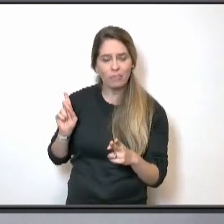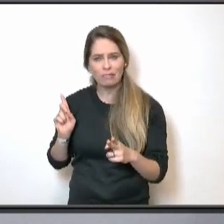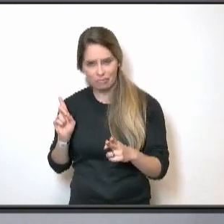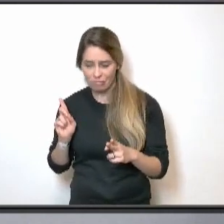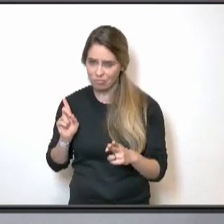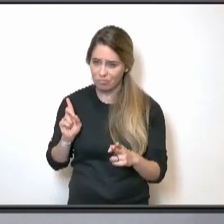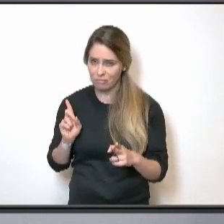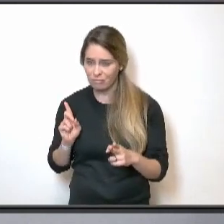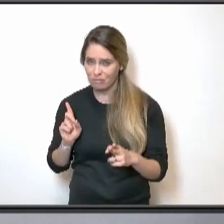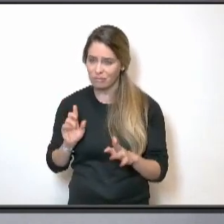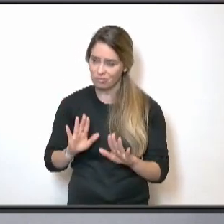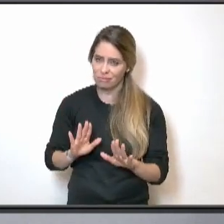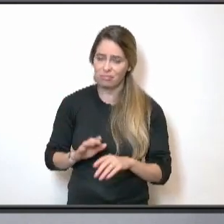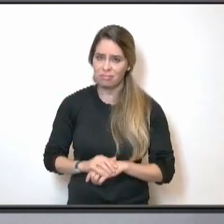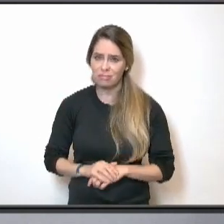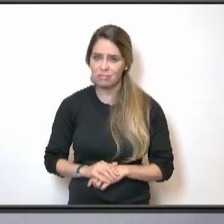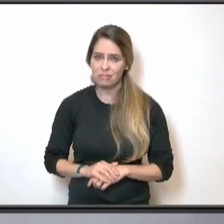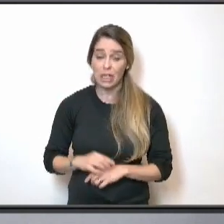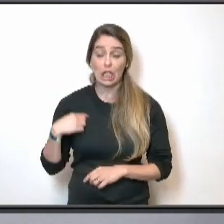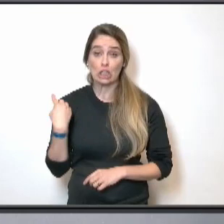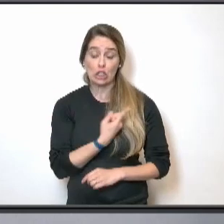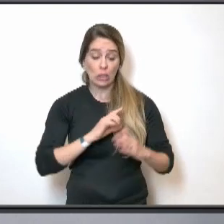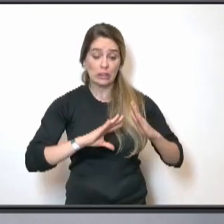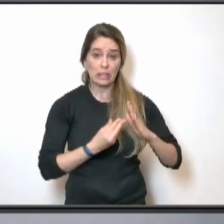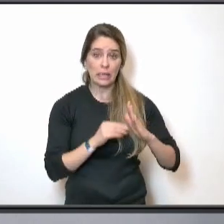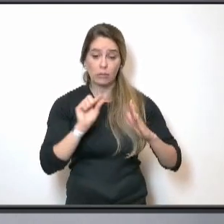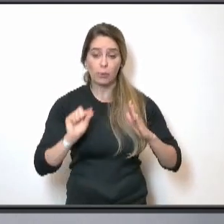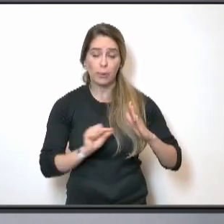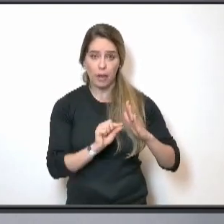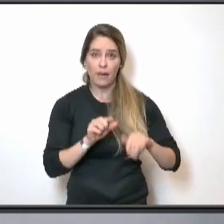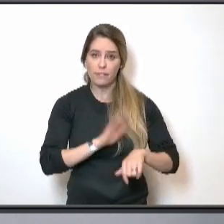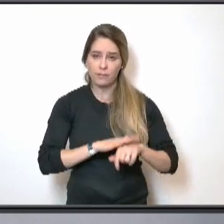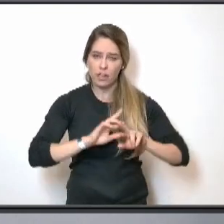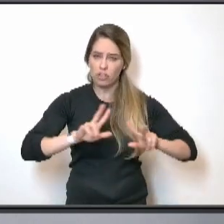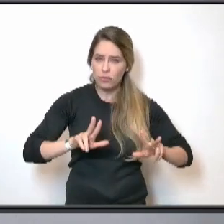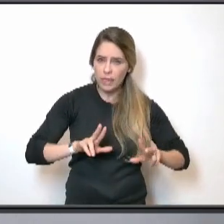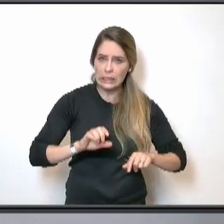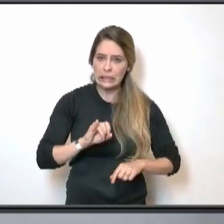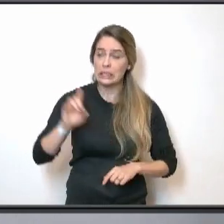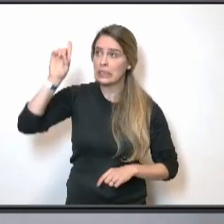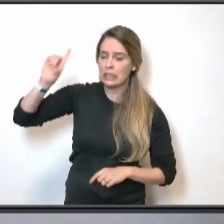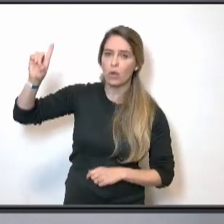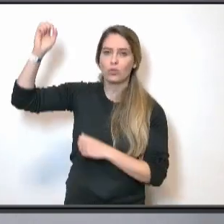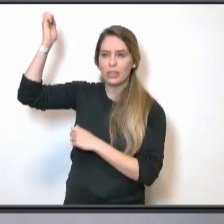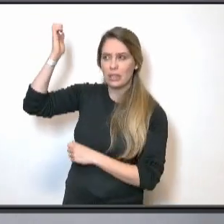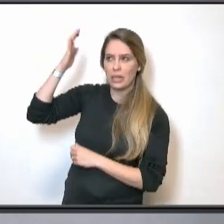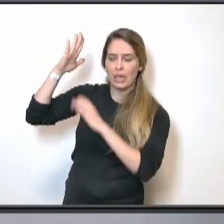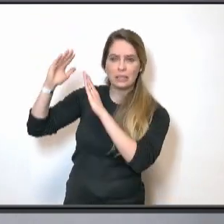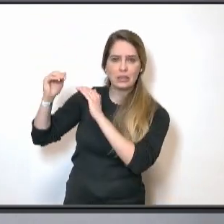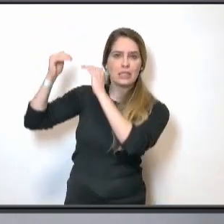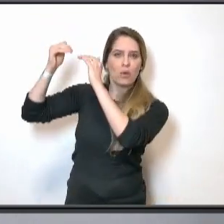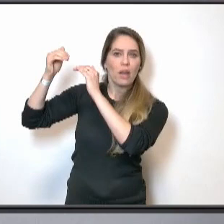Será que faria diferença nas nossas igrejas se o Senhor, pela sua graça e soberania,